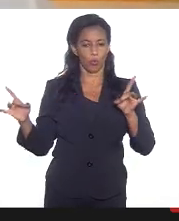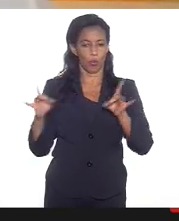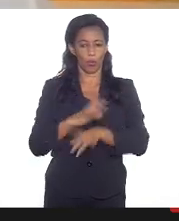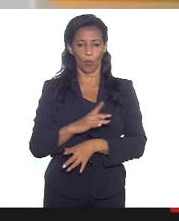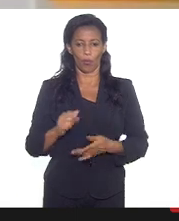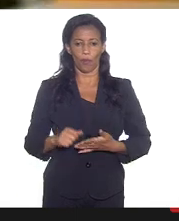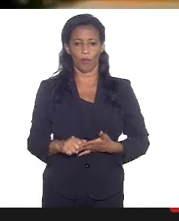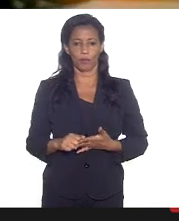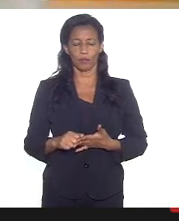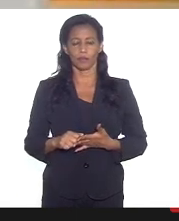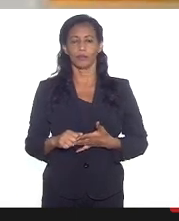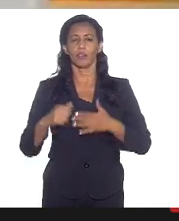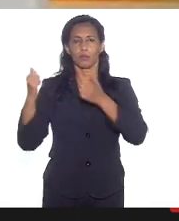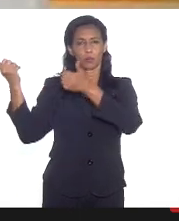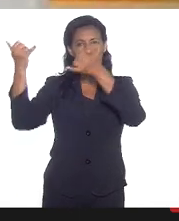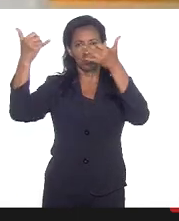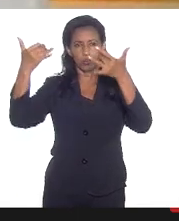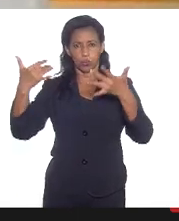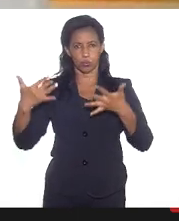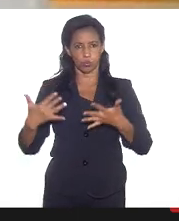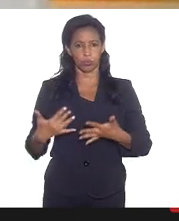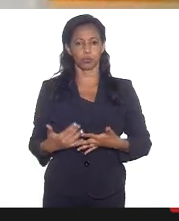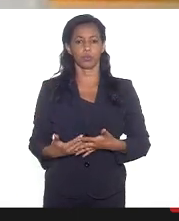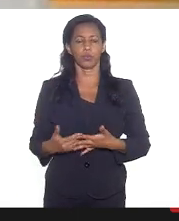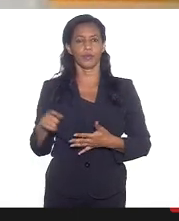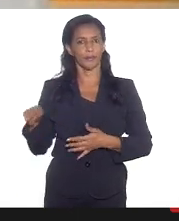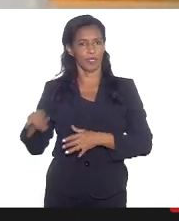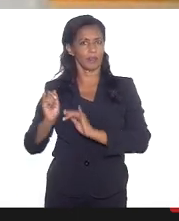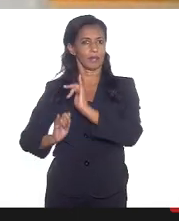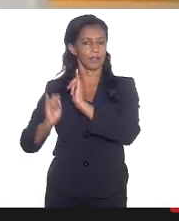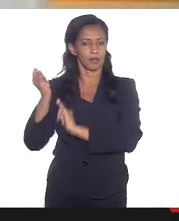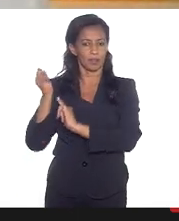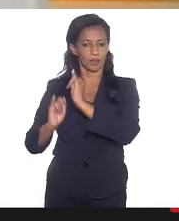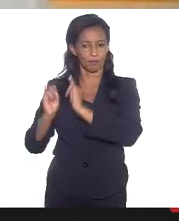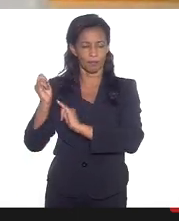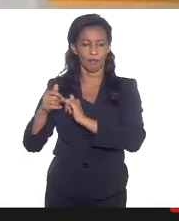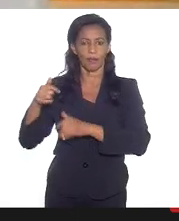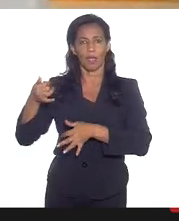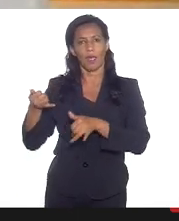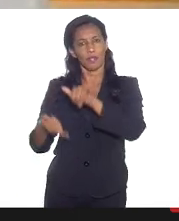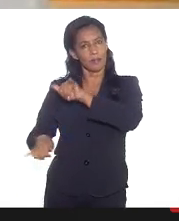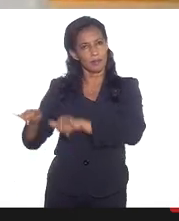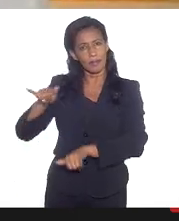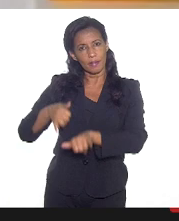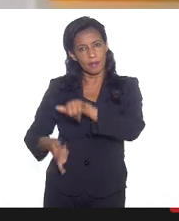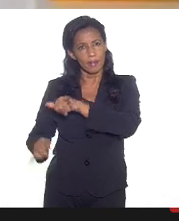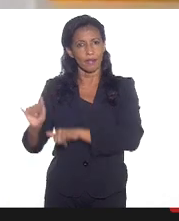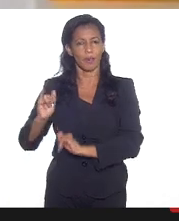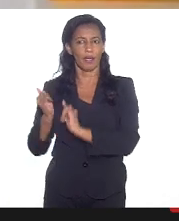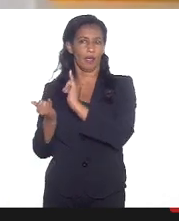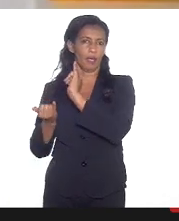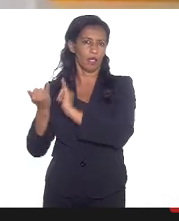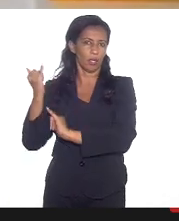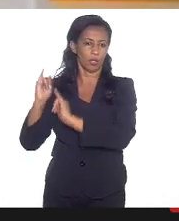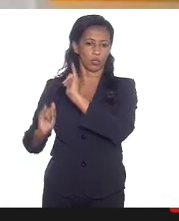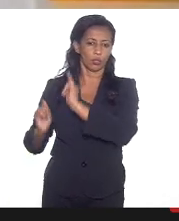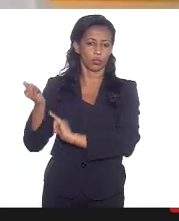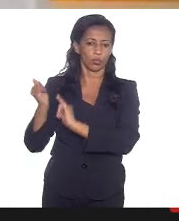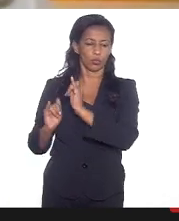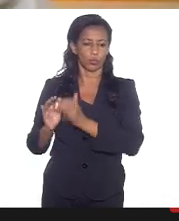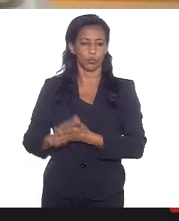deu um panorama completo dessas indústrias: a indústria química, a indústria